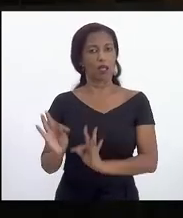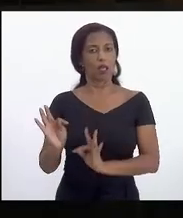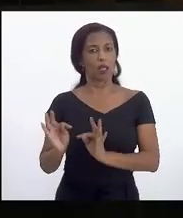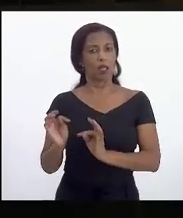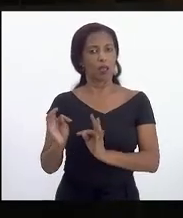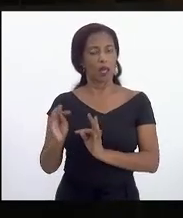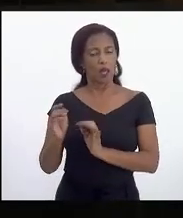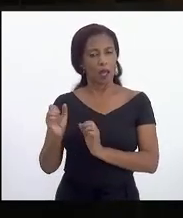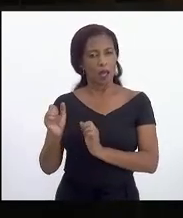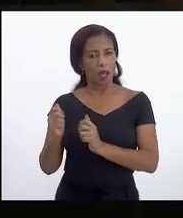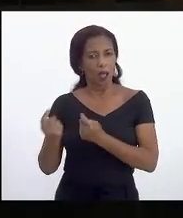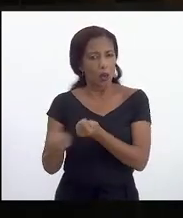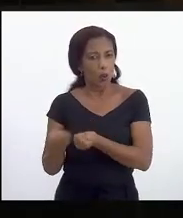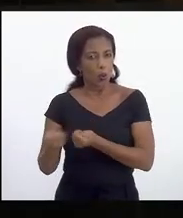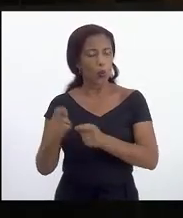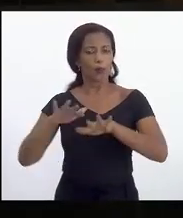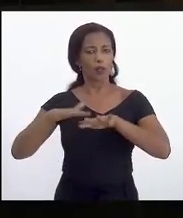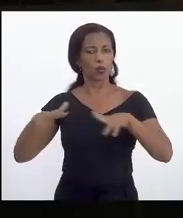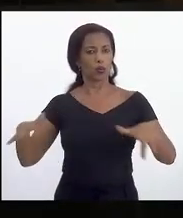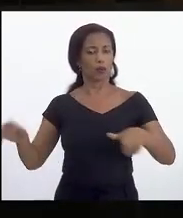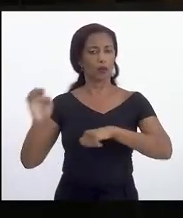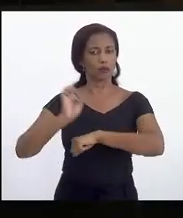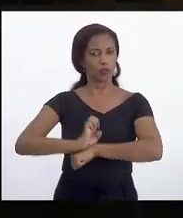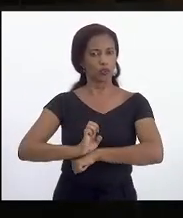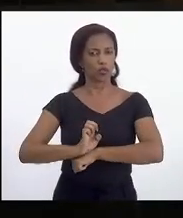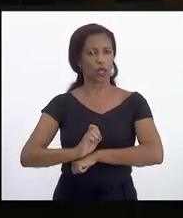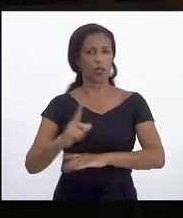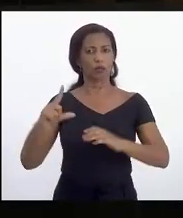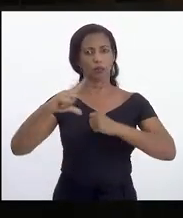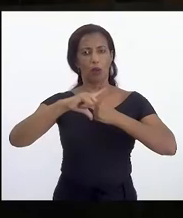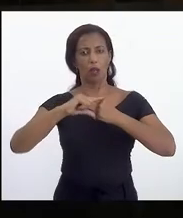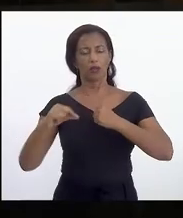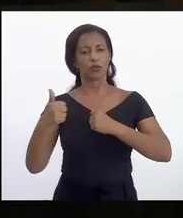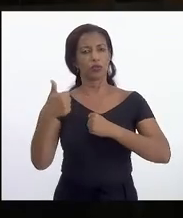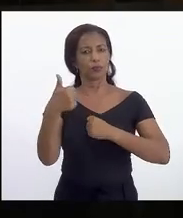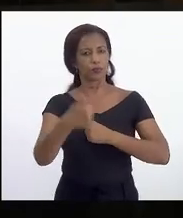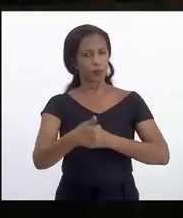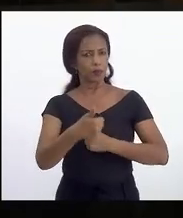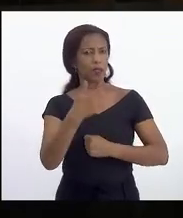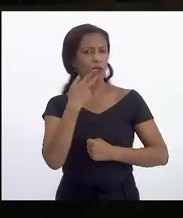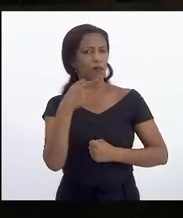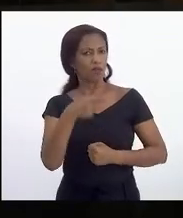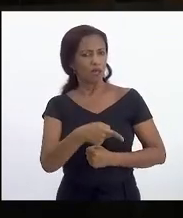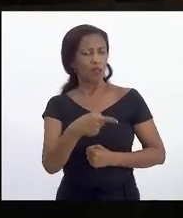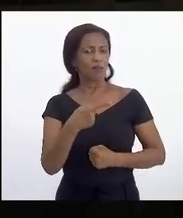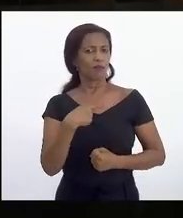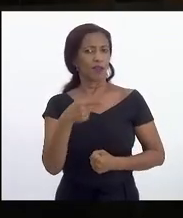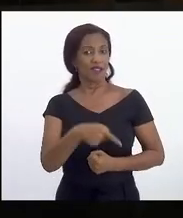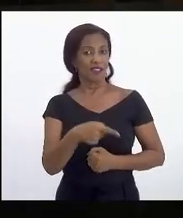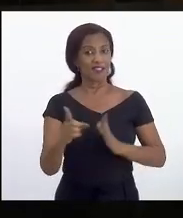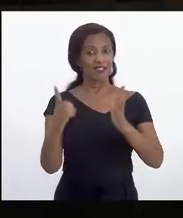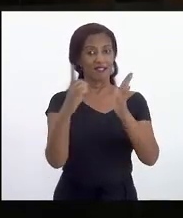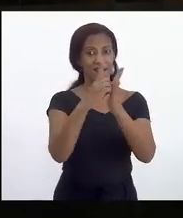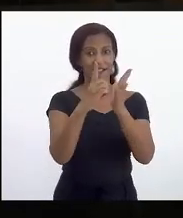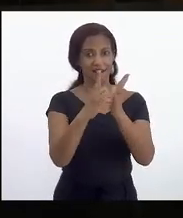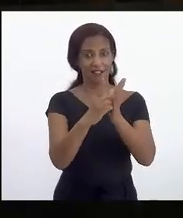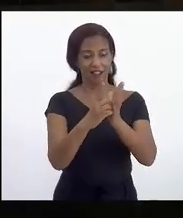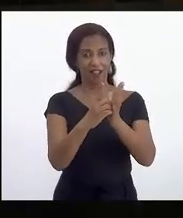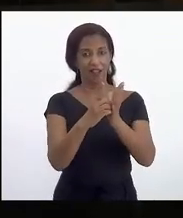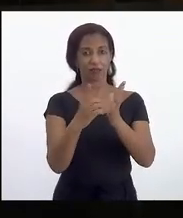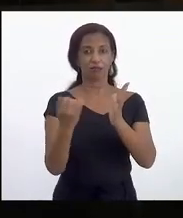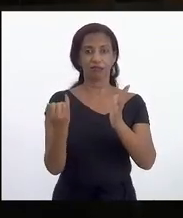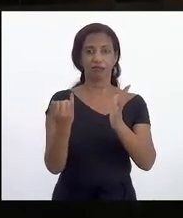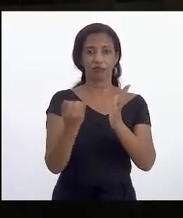do mar no estado do Rio de Janeiro e no seu artigo 1º ele ele dispõe aqui este decreto